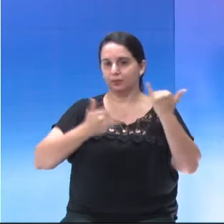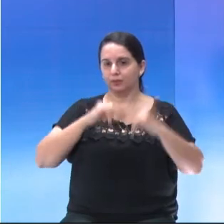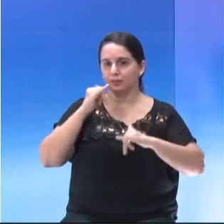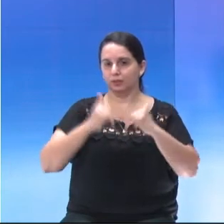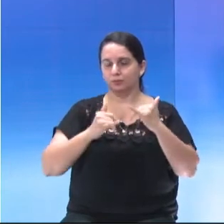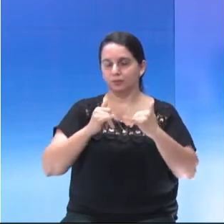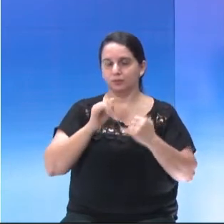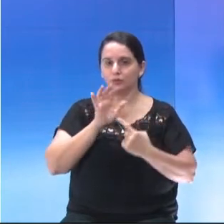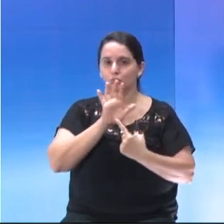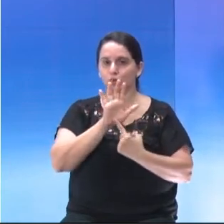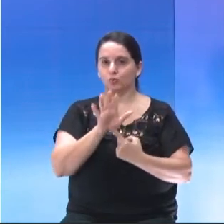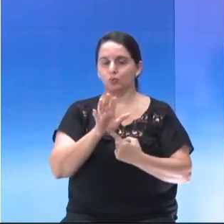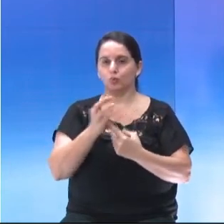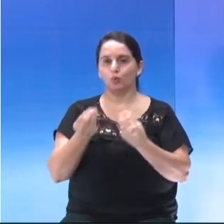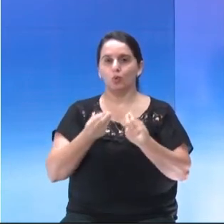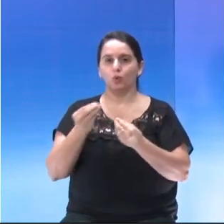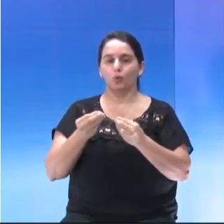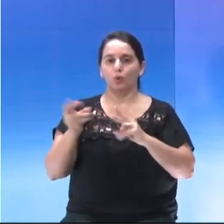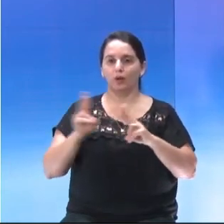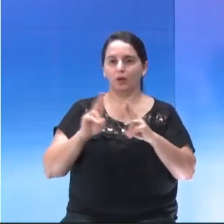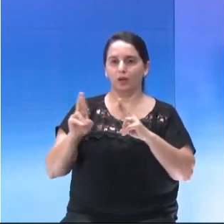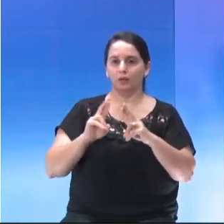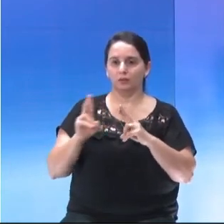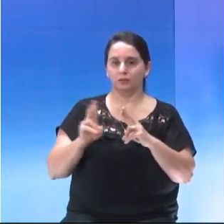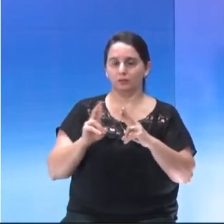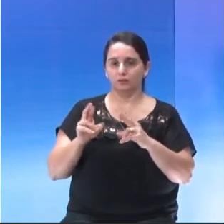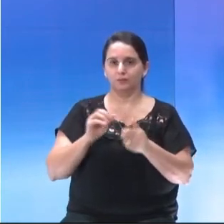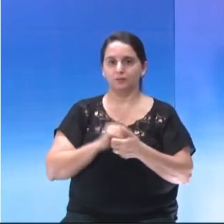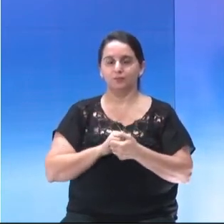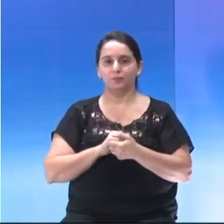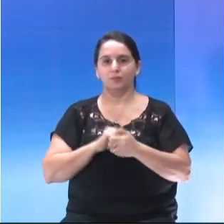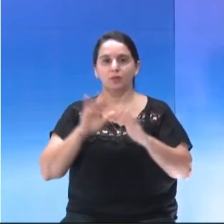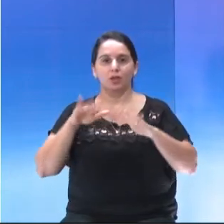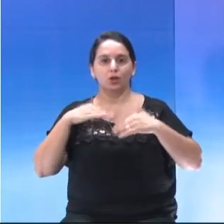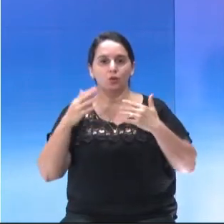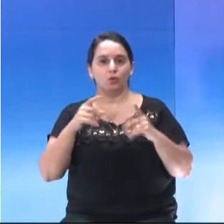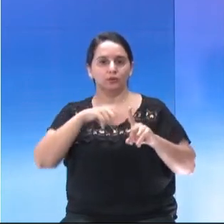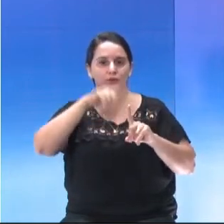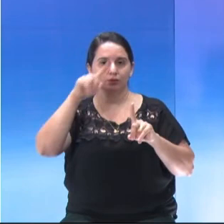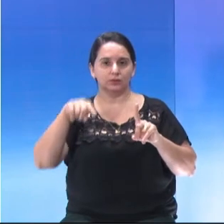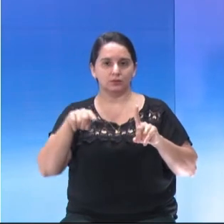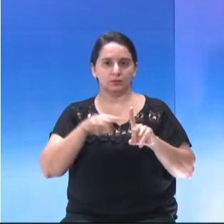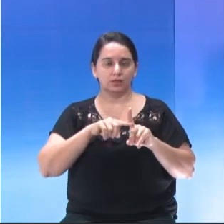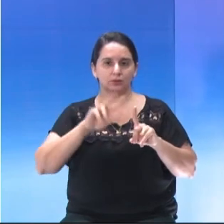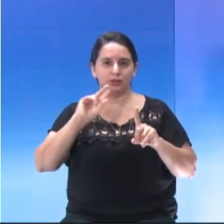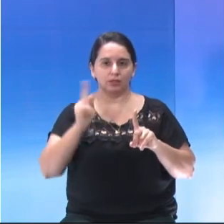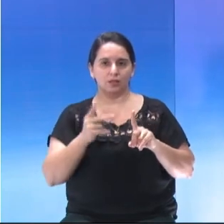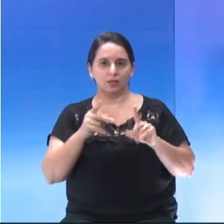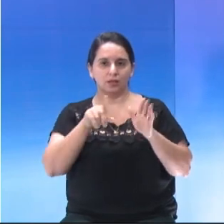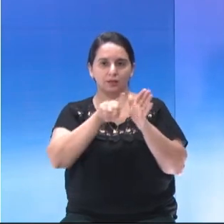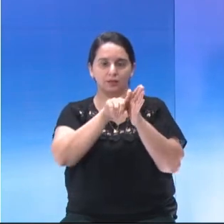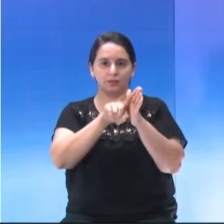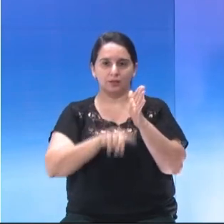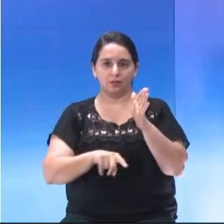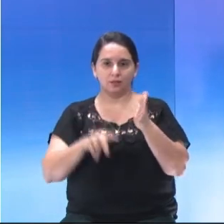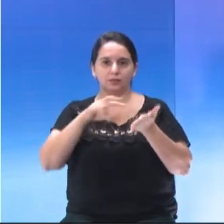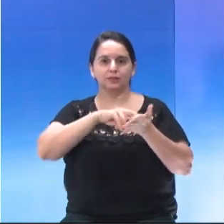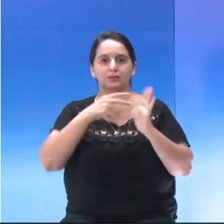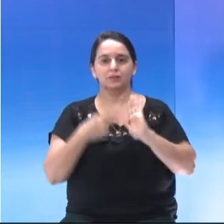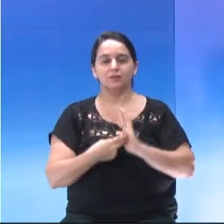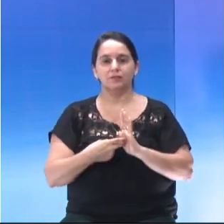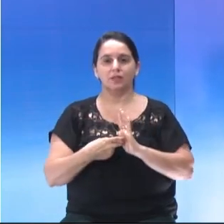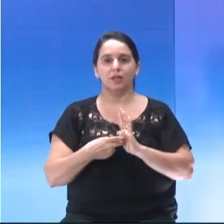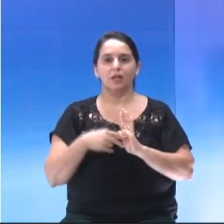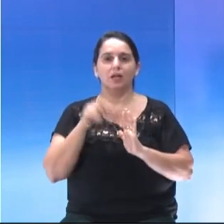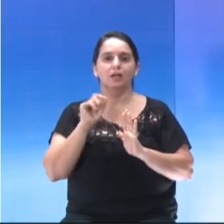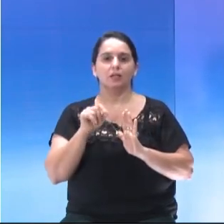conversamos sobre essas equações, sobre essas reações endotérmica e exotérmica. Quando o ΔH tem um valor negativo,